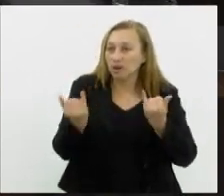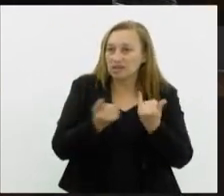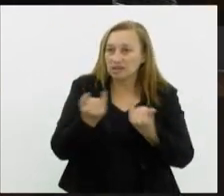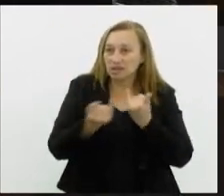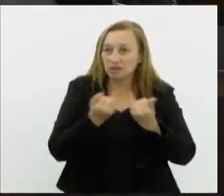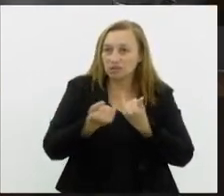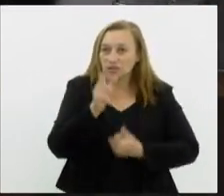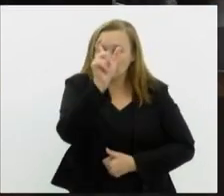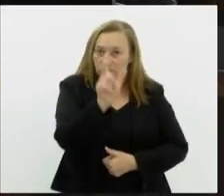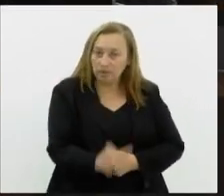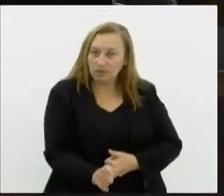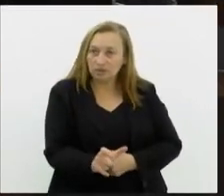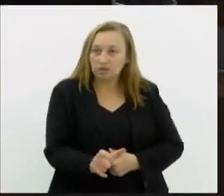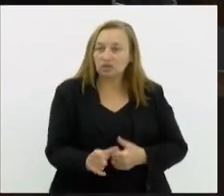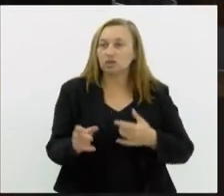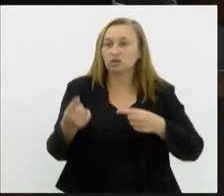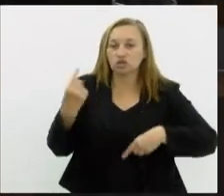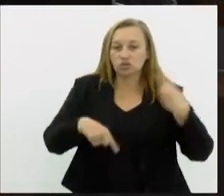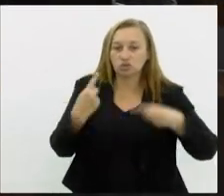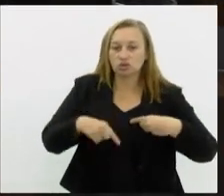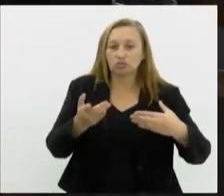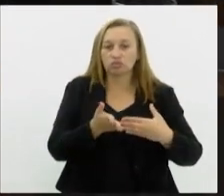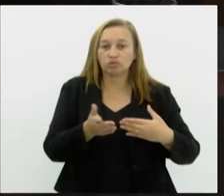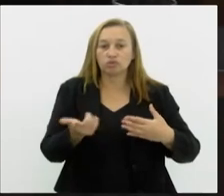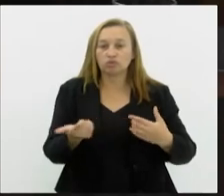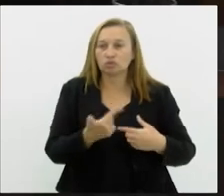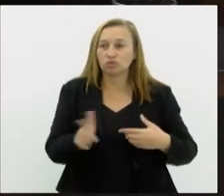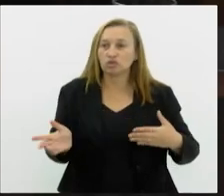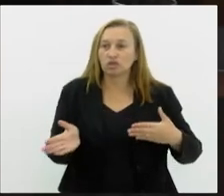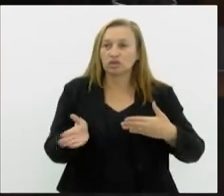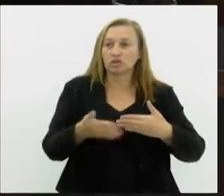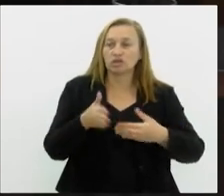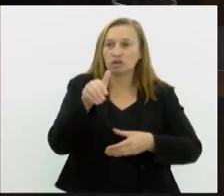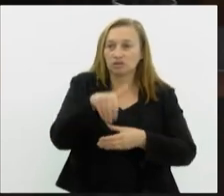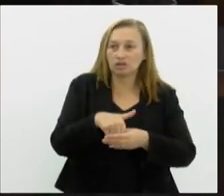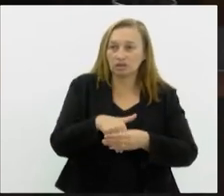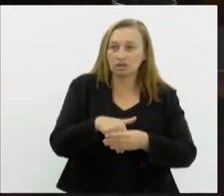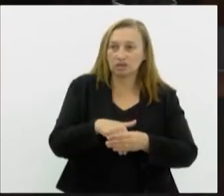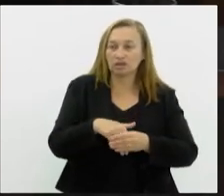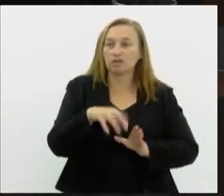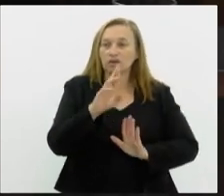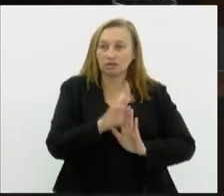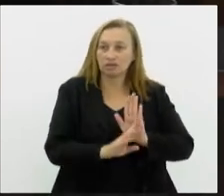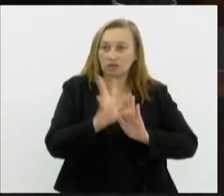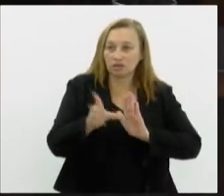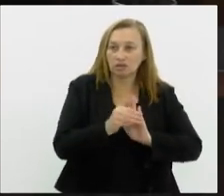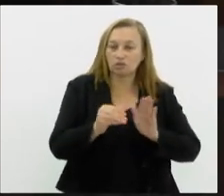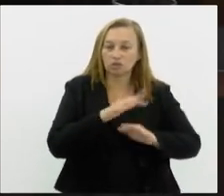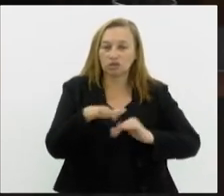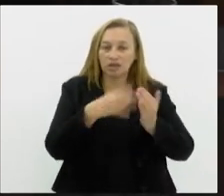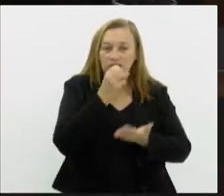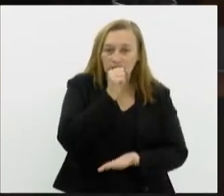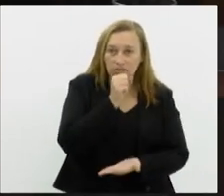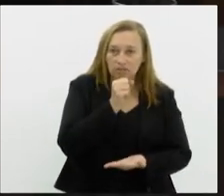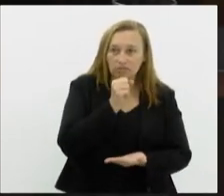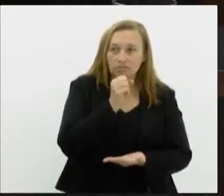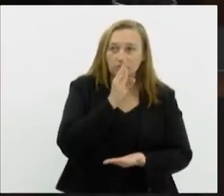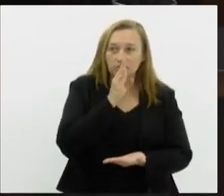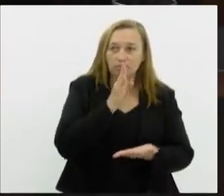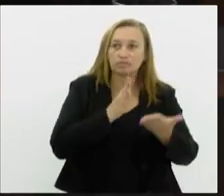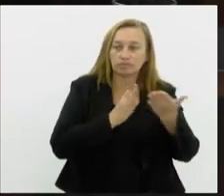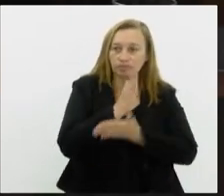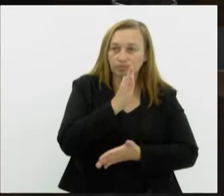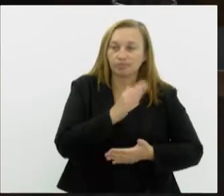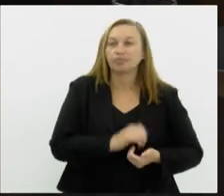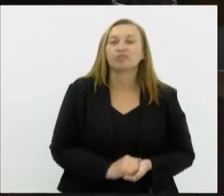discussão, não havendo quem queira discutir, encerrada a discussão. Em votação, a emenda de redação. Os senhores que aprovam, permaneçam como estão?